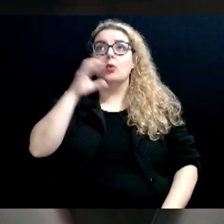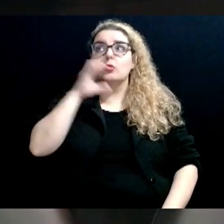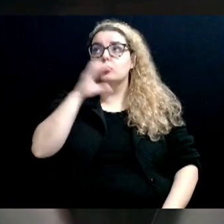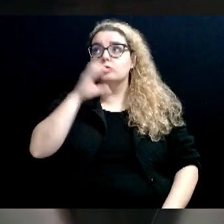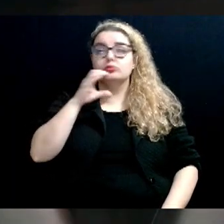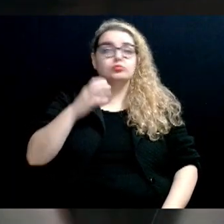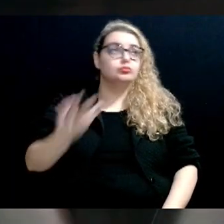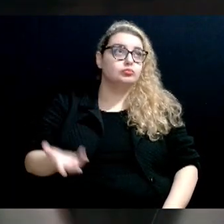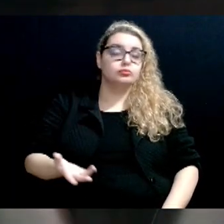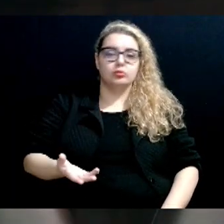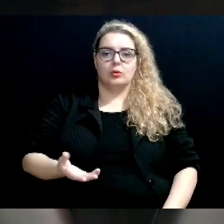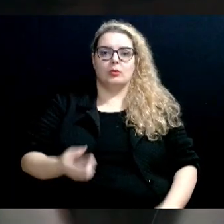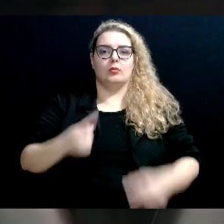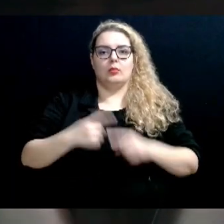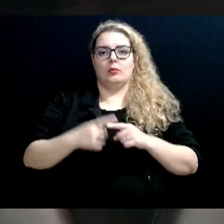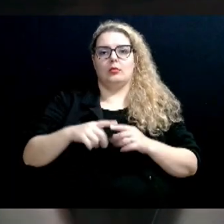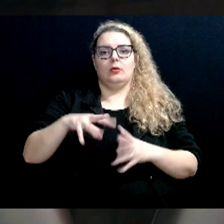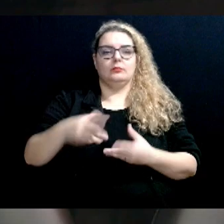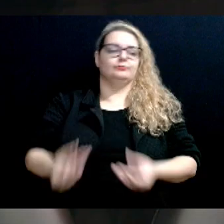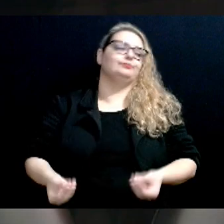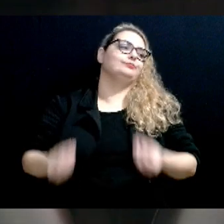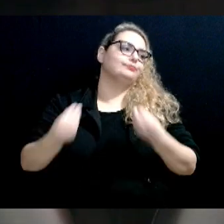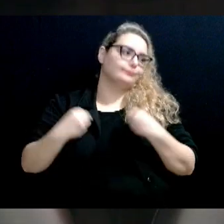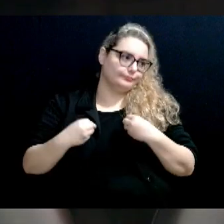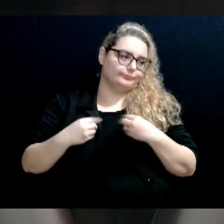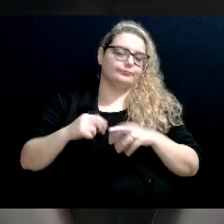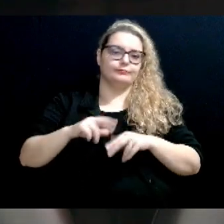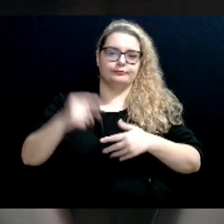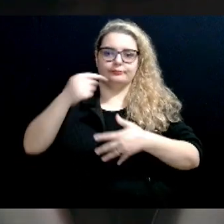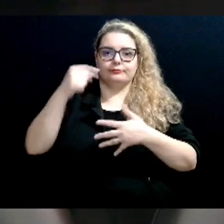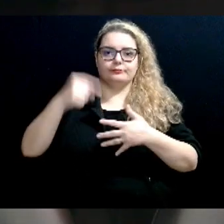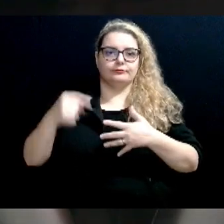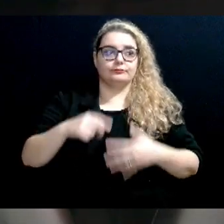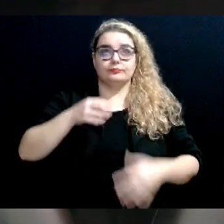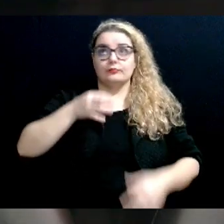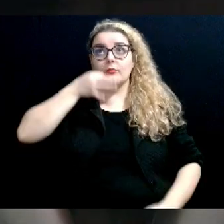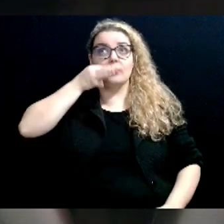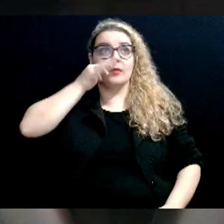mundo nos traz muitas questões, né? Nos perguntando,